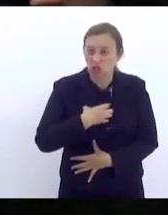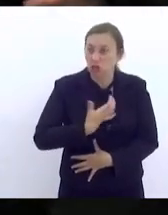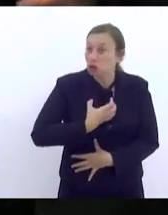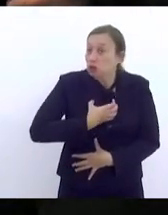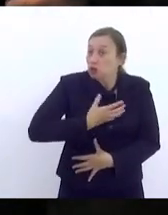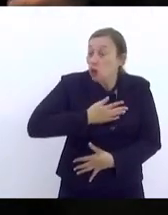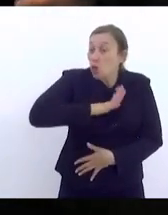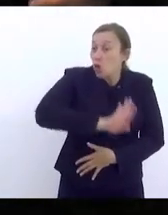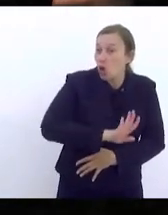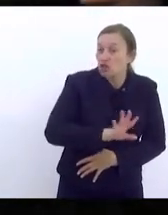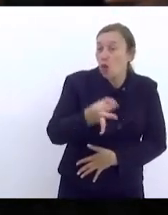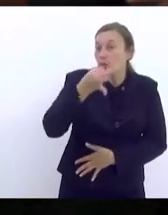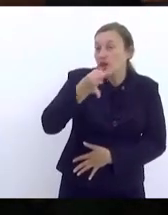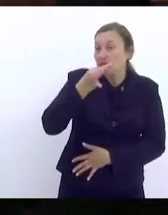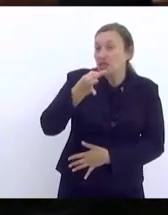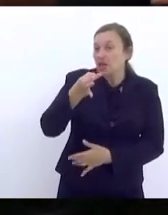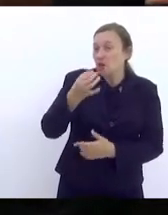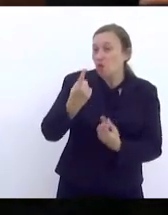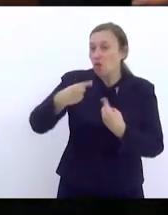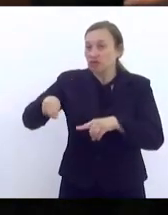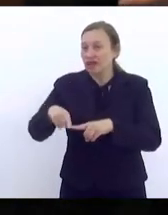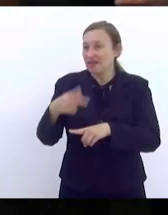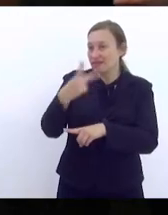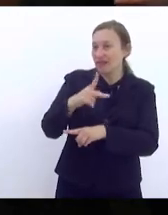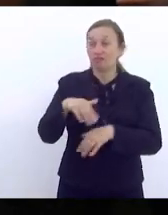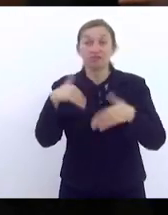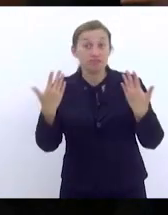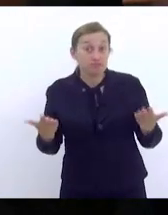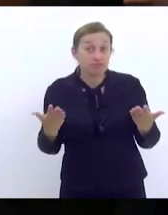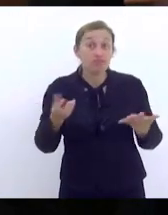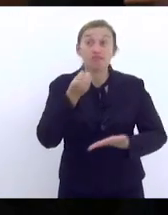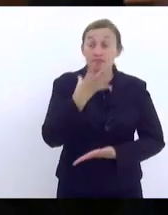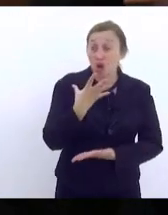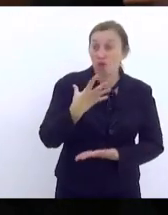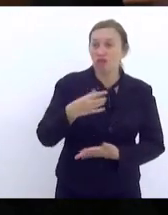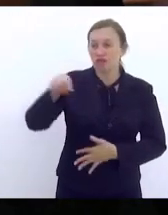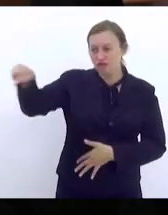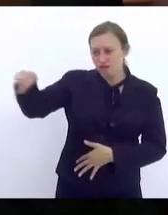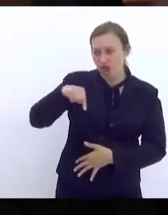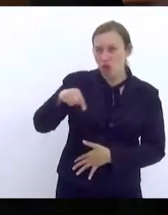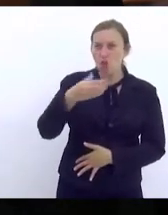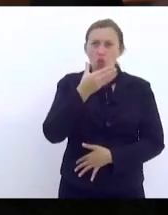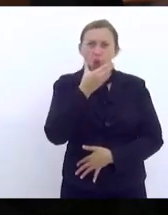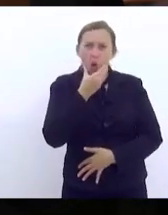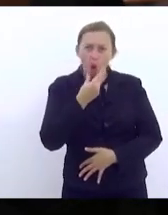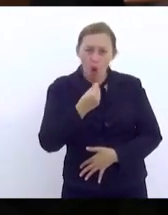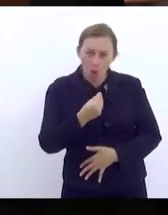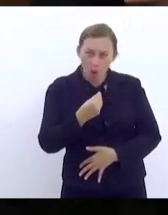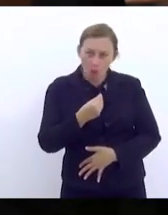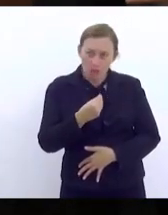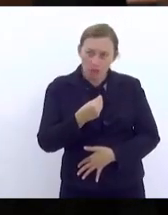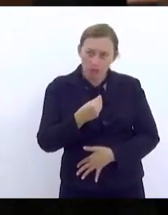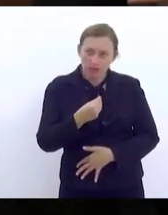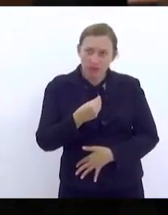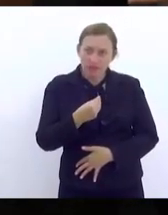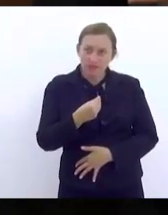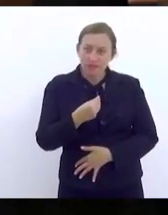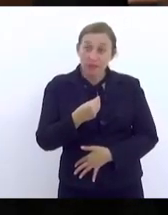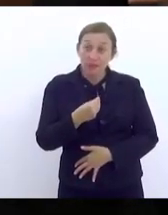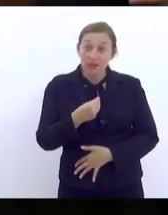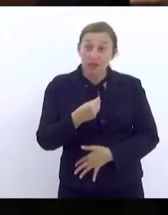que divergem do pensamento deles bom veio um rapaz Um rapaz